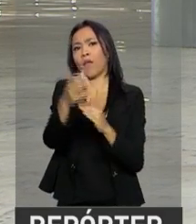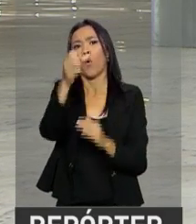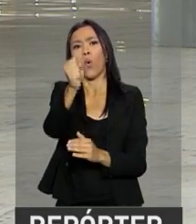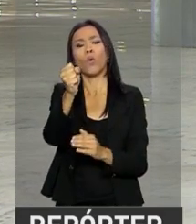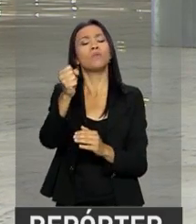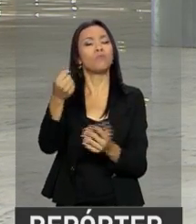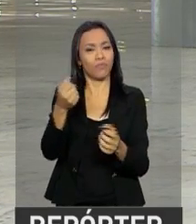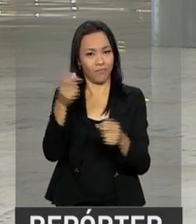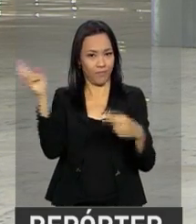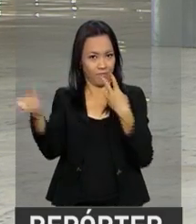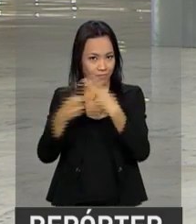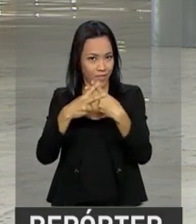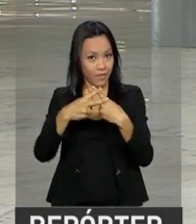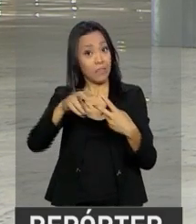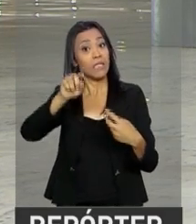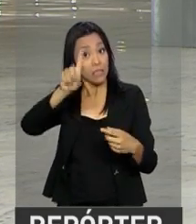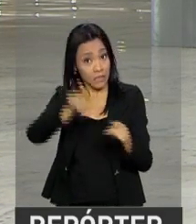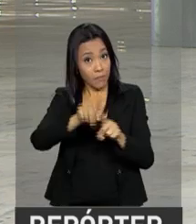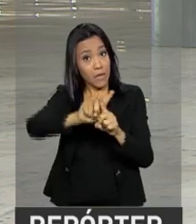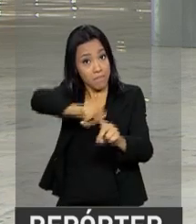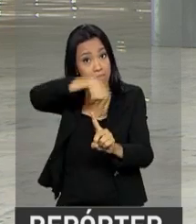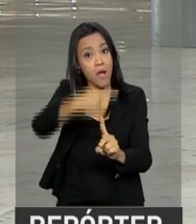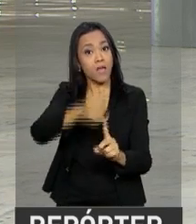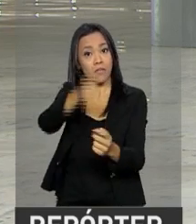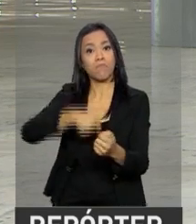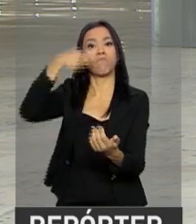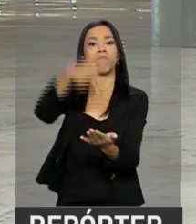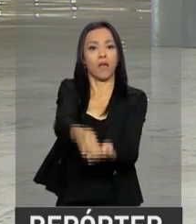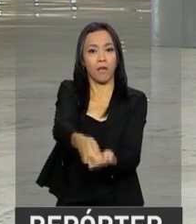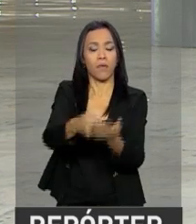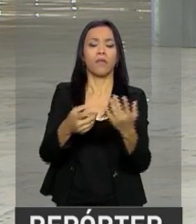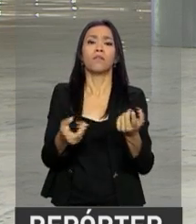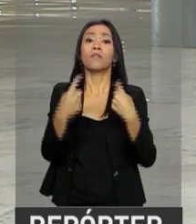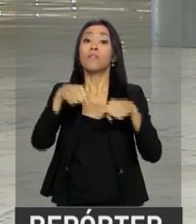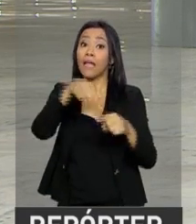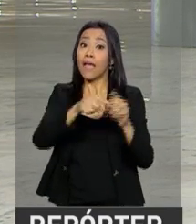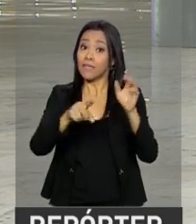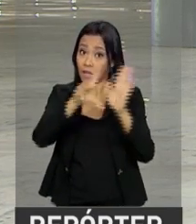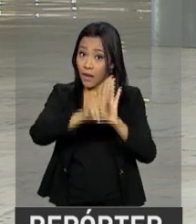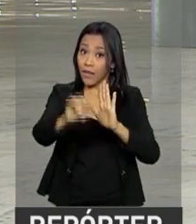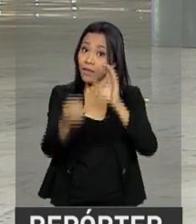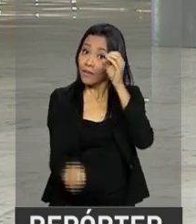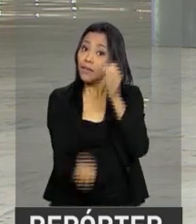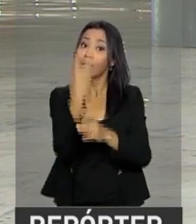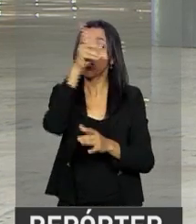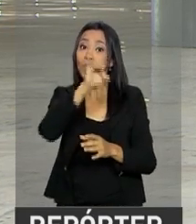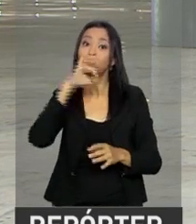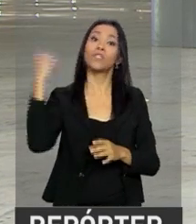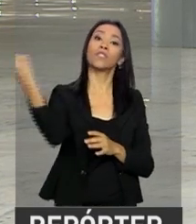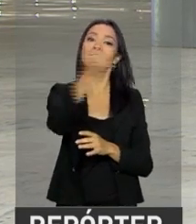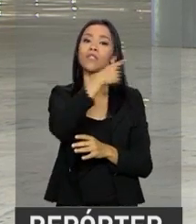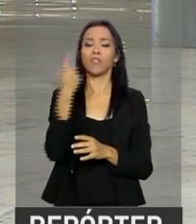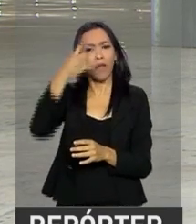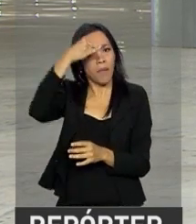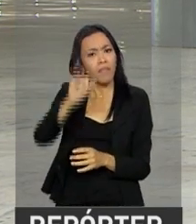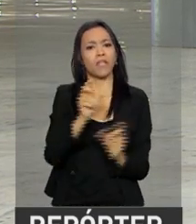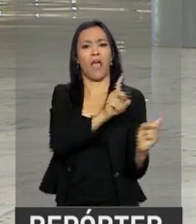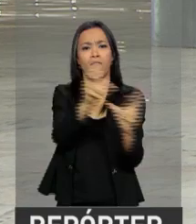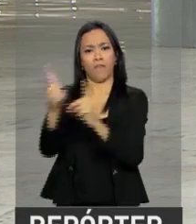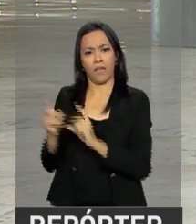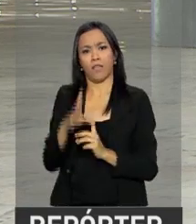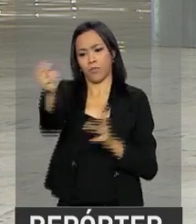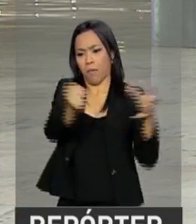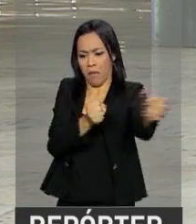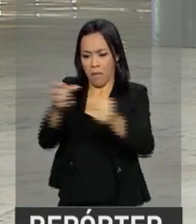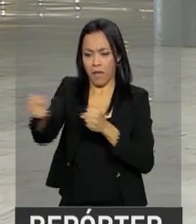de multas o texto da lei também cria o dia nacional de enfrentamento ao tráfico de pessoas no brasil